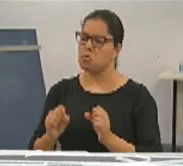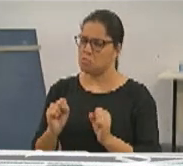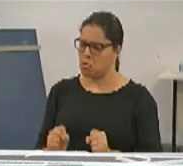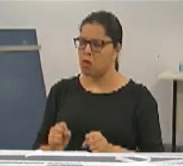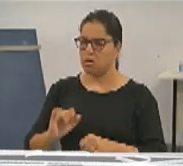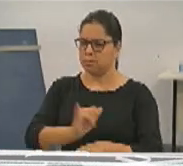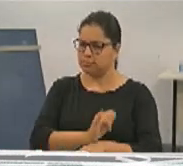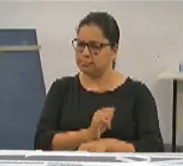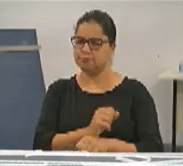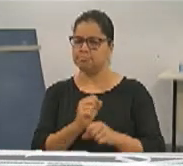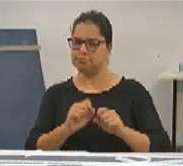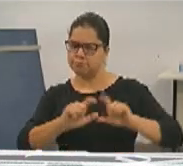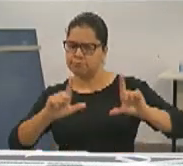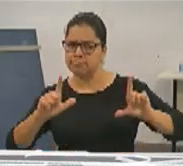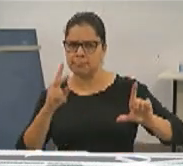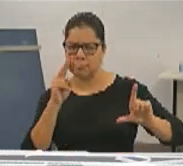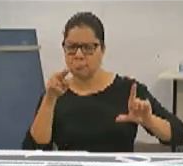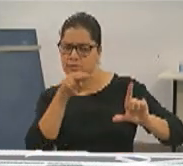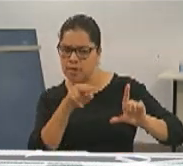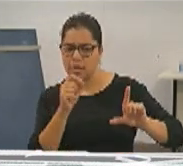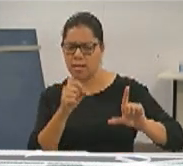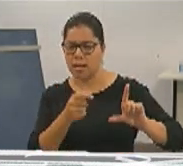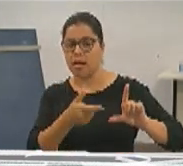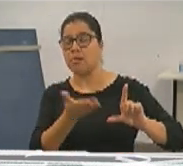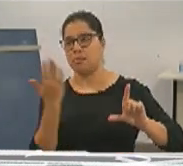vontade para buscar esse recurso.